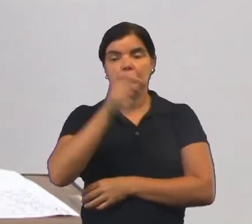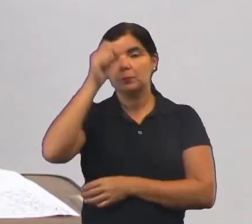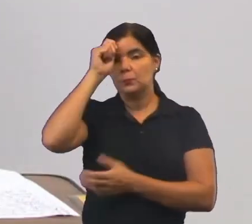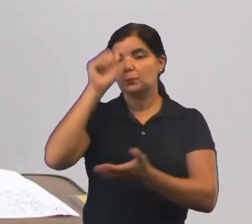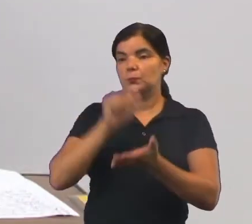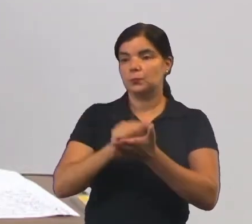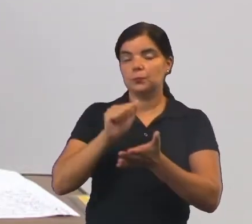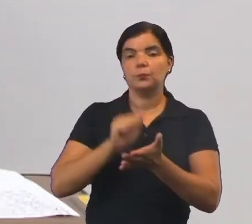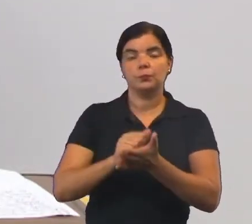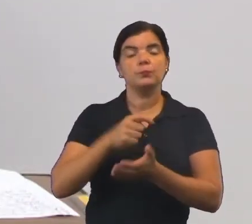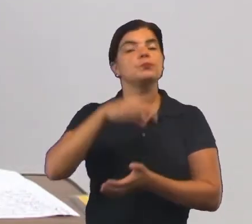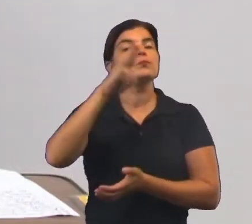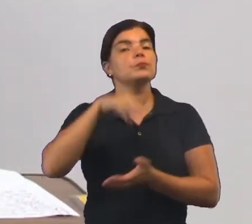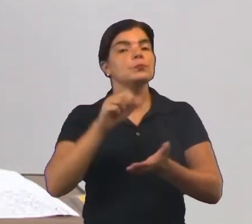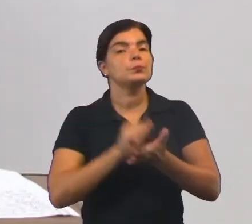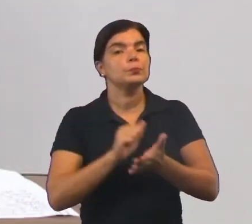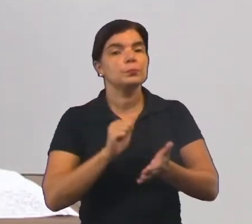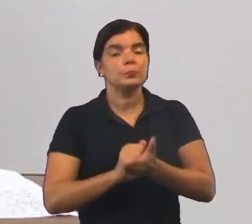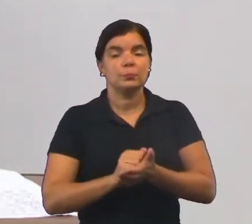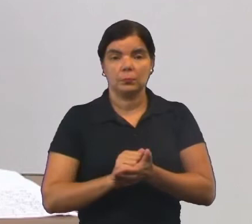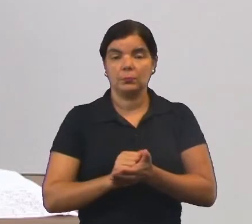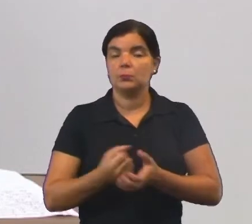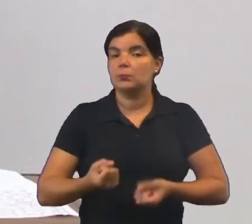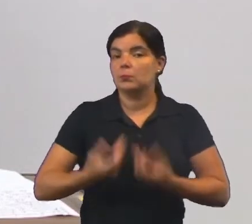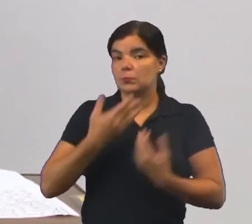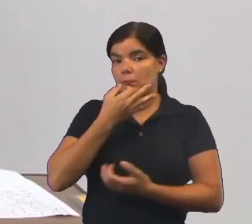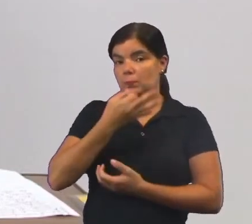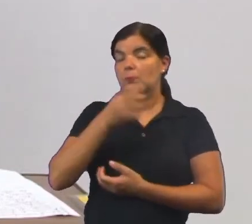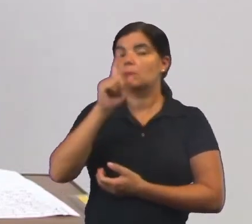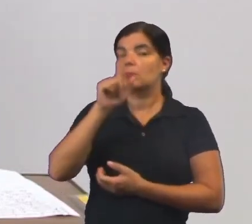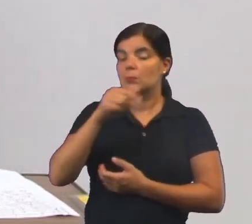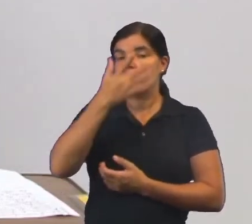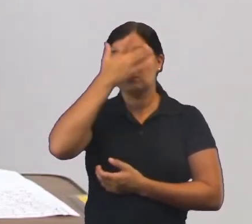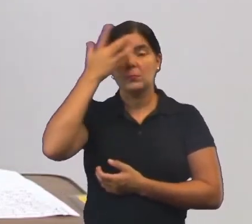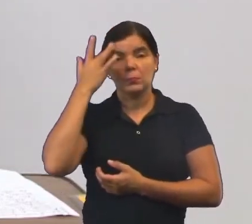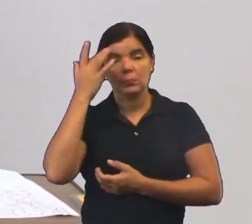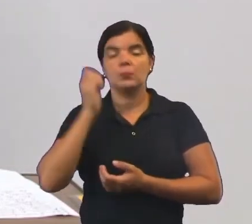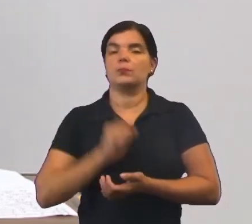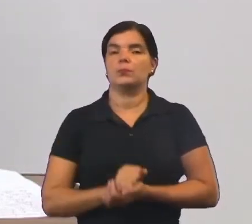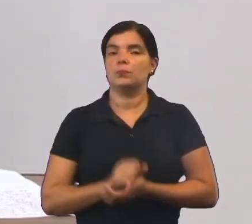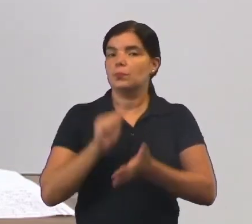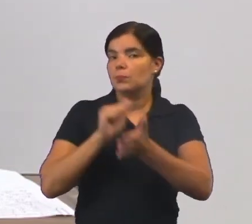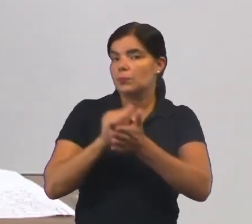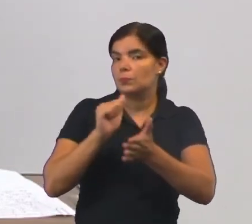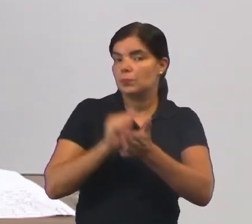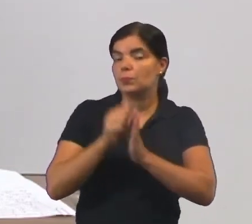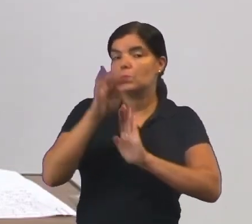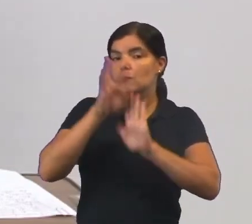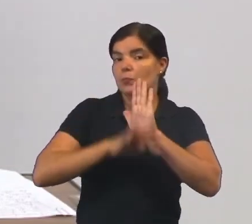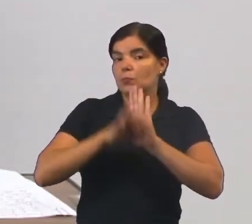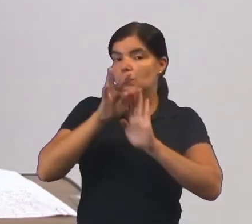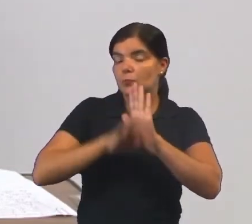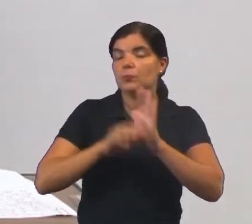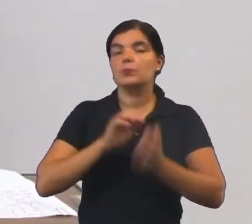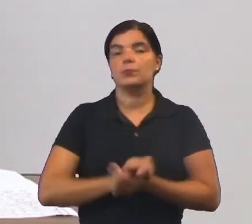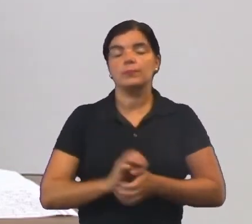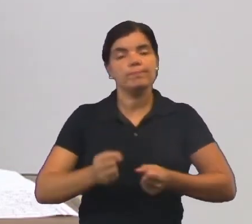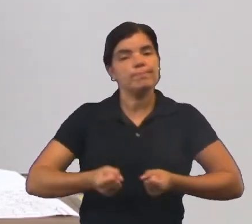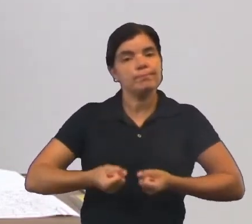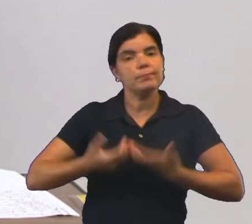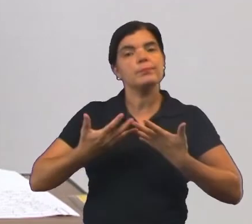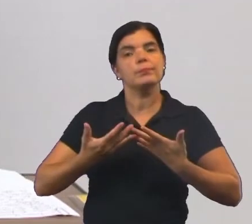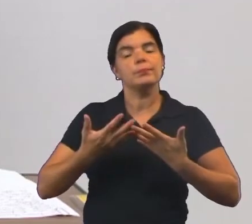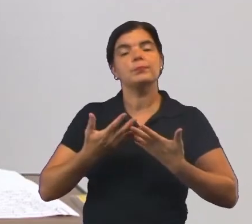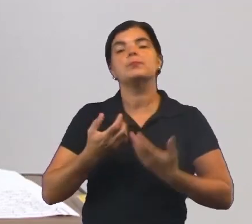autor, à opinião de quem escreveu, quando está expressando a opinião, é aquilo que a pessoa que escreveu o texto está